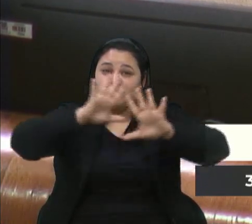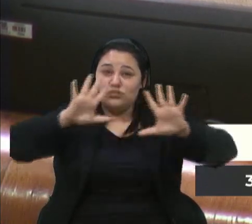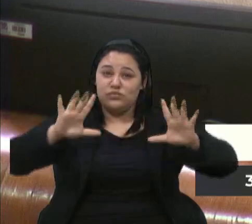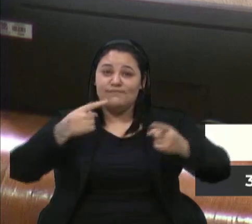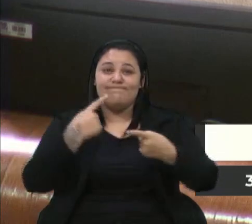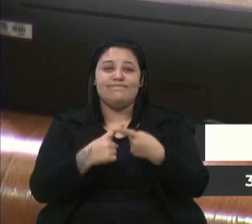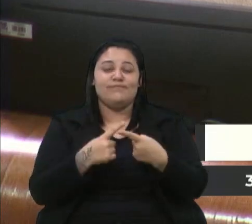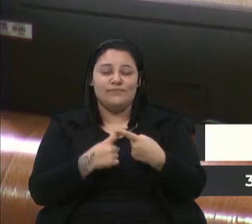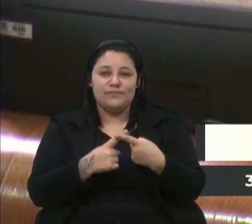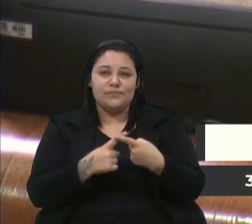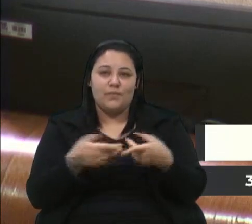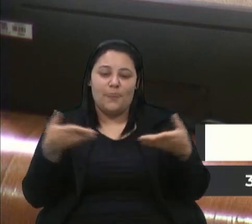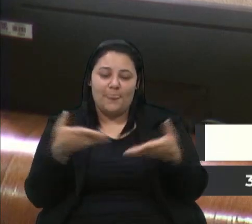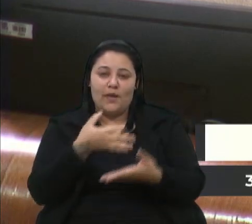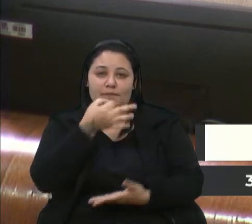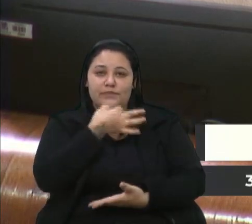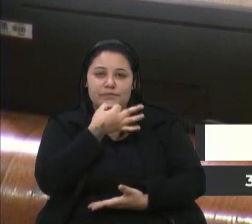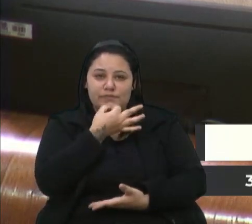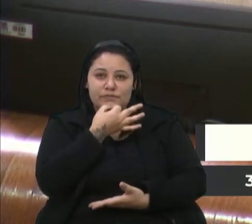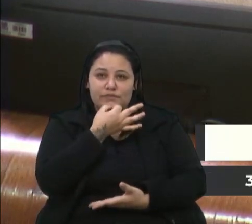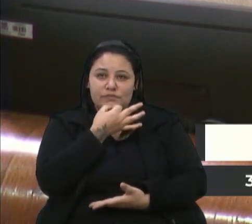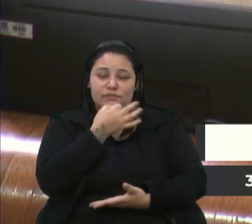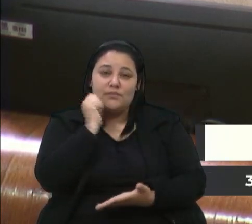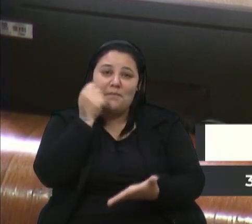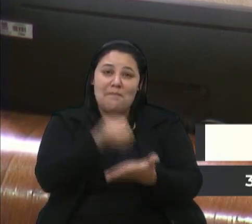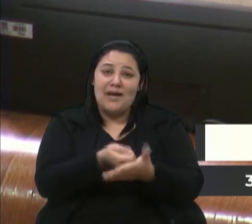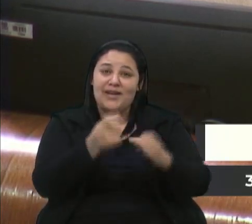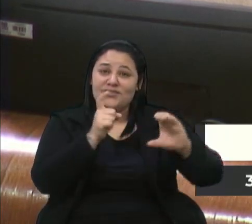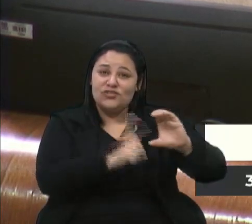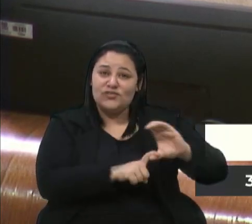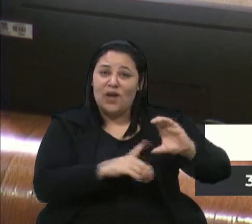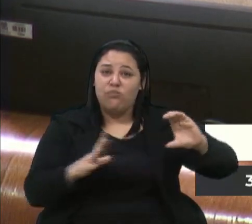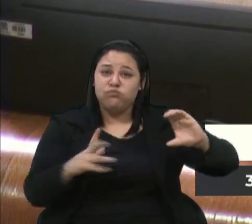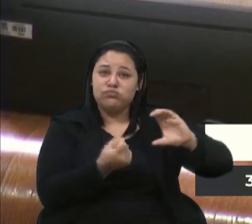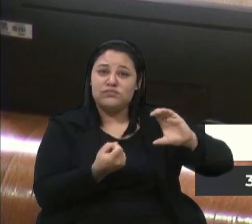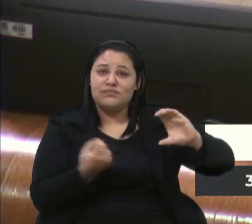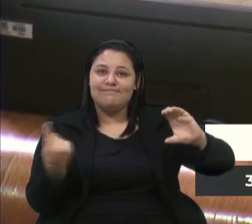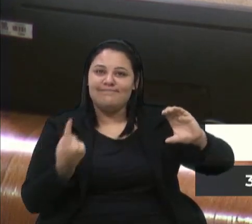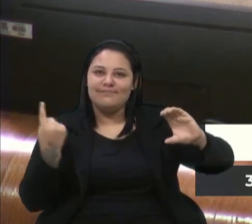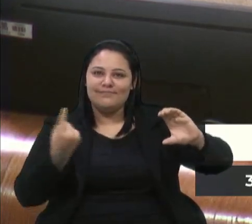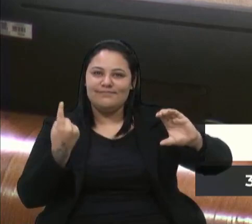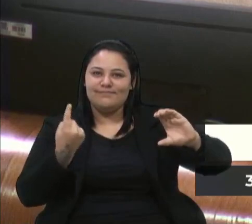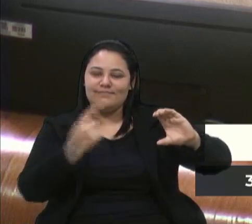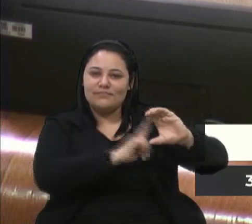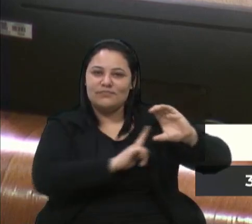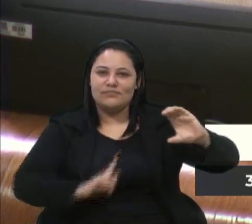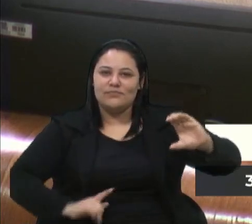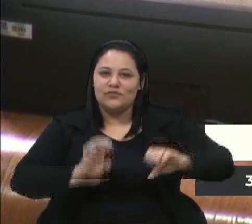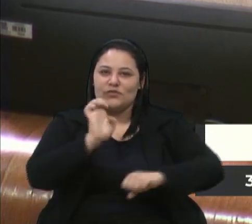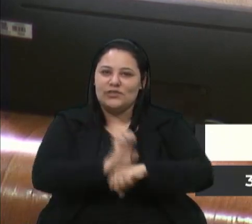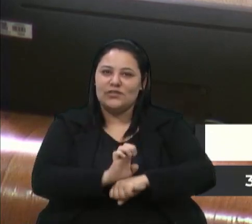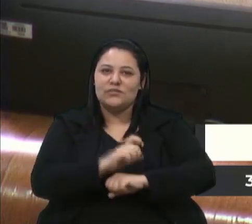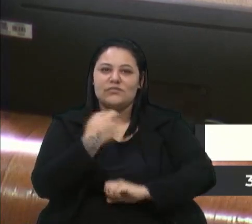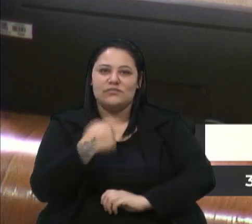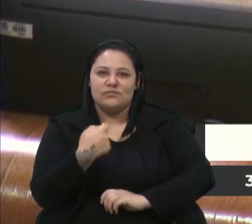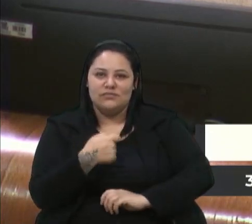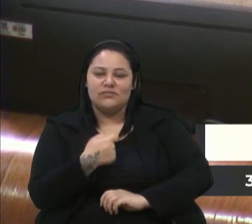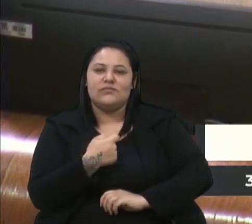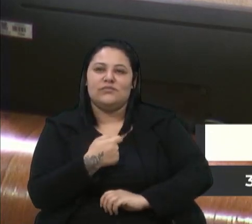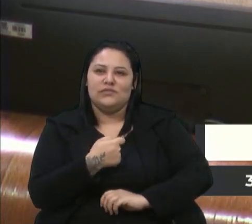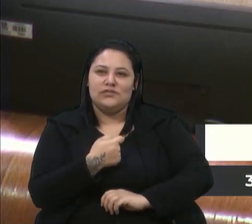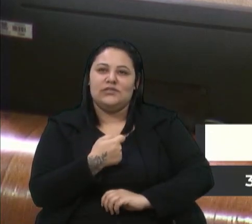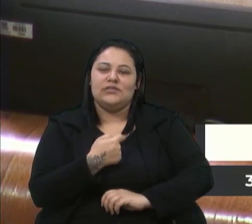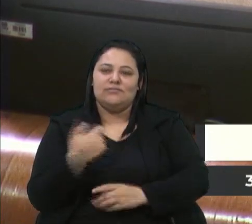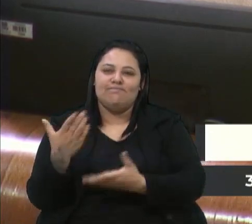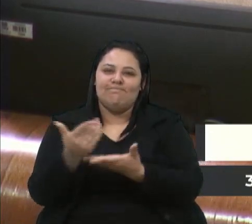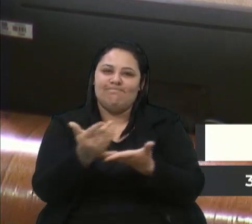de fato, hoje Caxias do Sul está arcando com toda a conta praticamente sozinha, né? E o governo do estado tem feito e aportou muitos